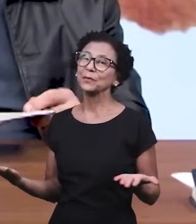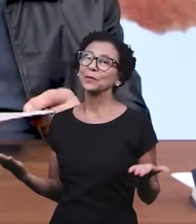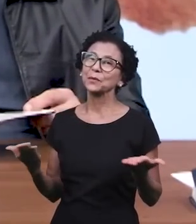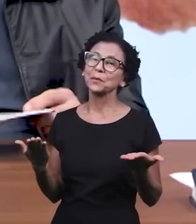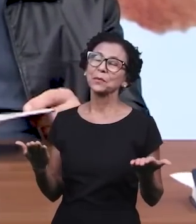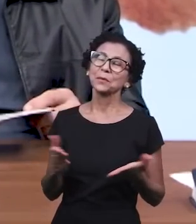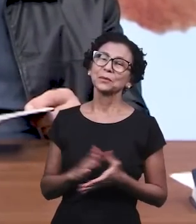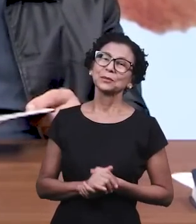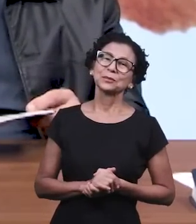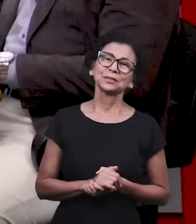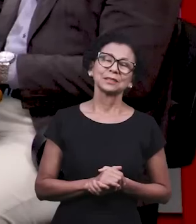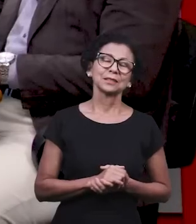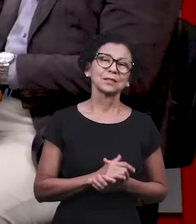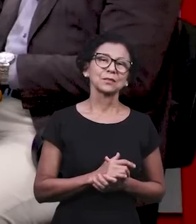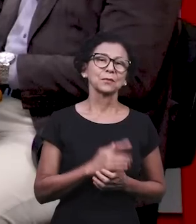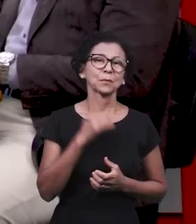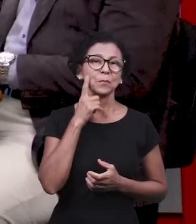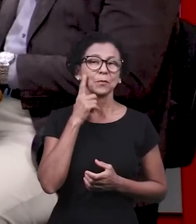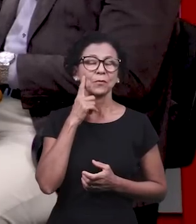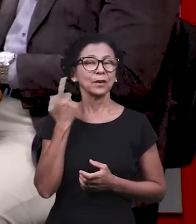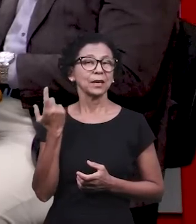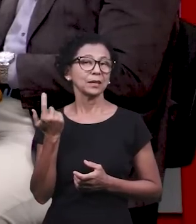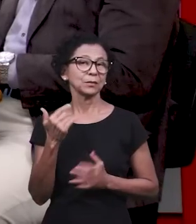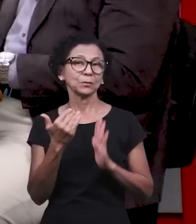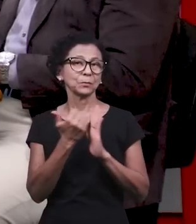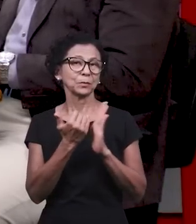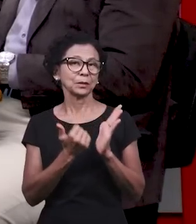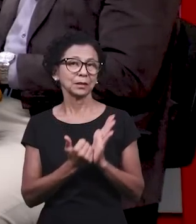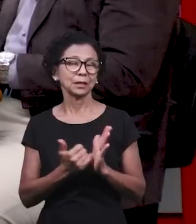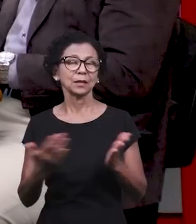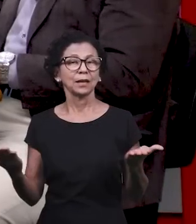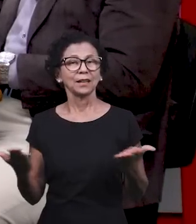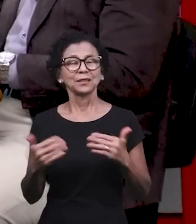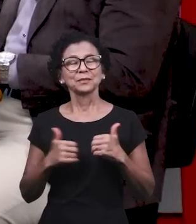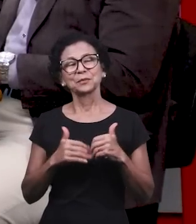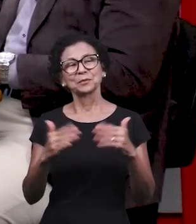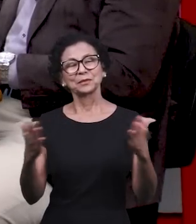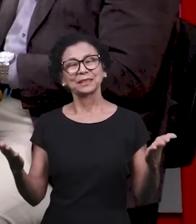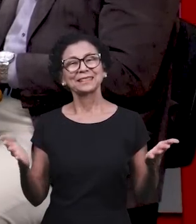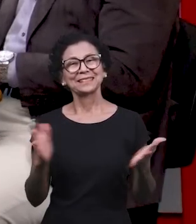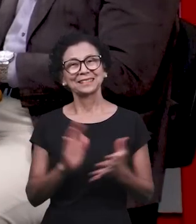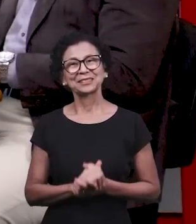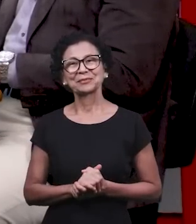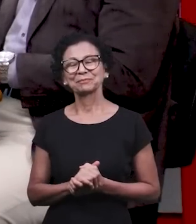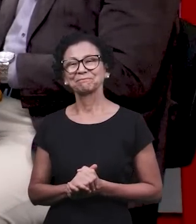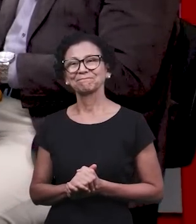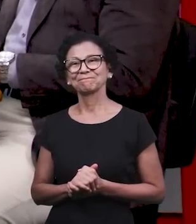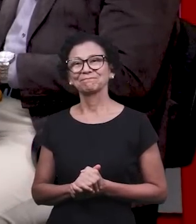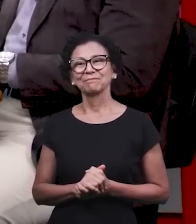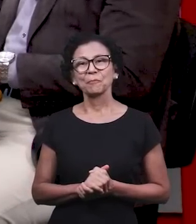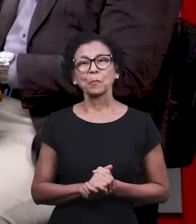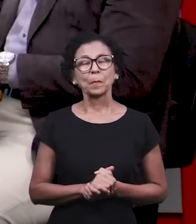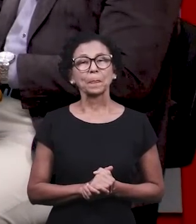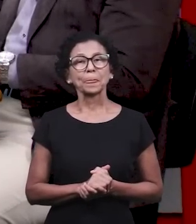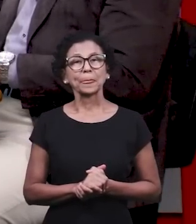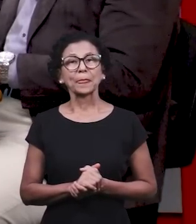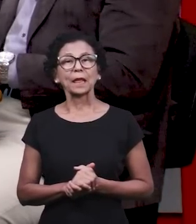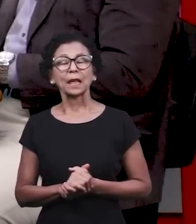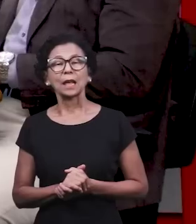Fiz, né, alguns vídeos, né, já que eu trabalhei também nessa área de televisão na minha vida